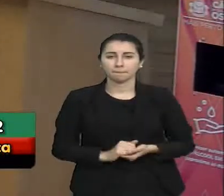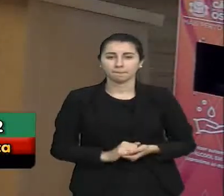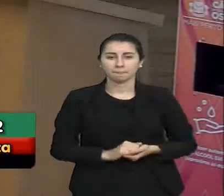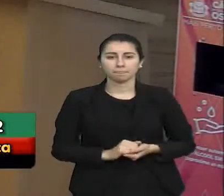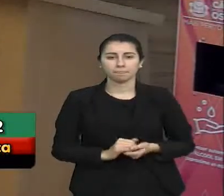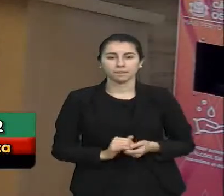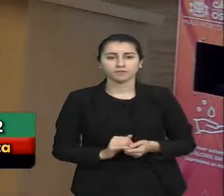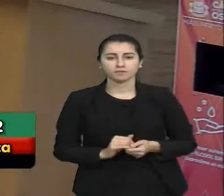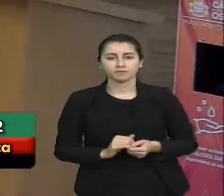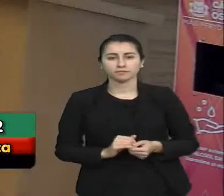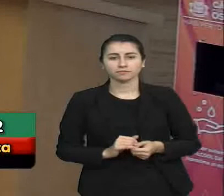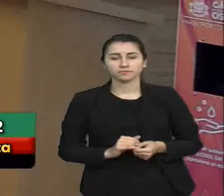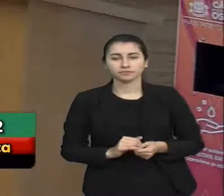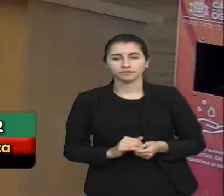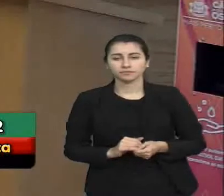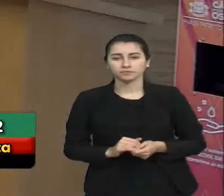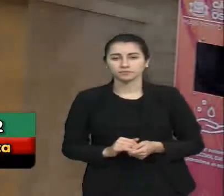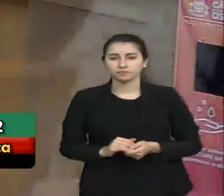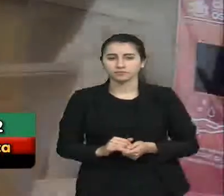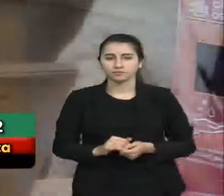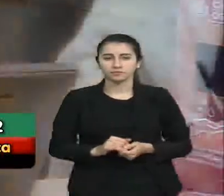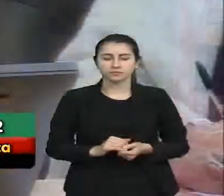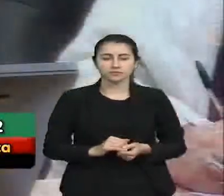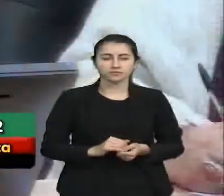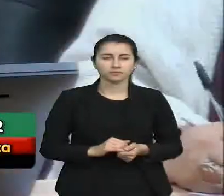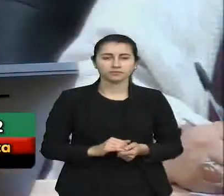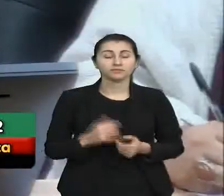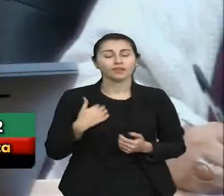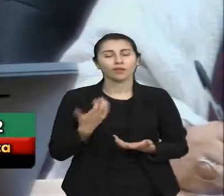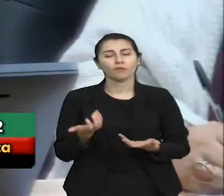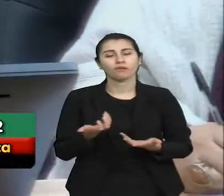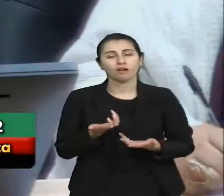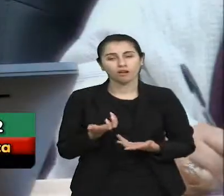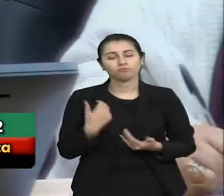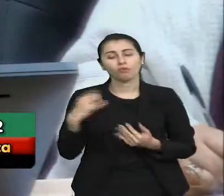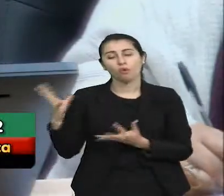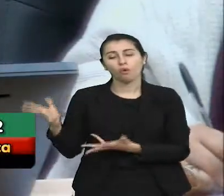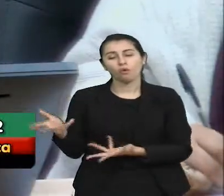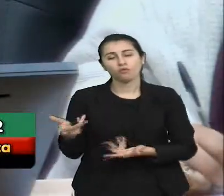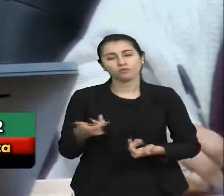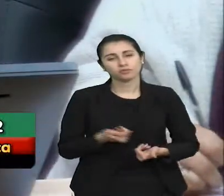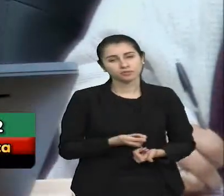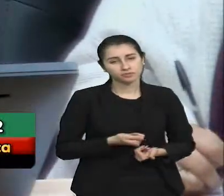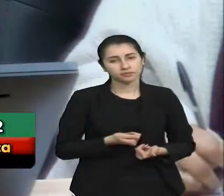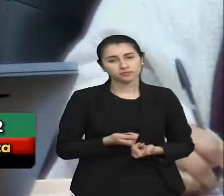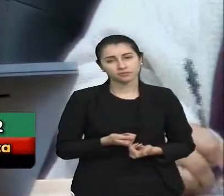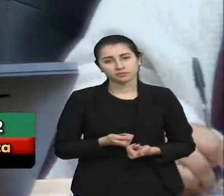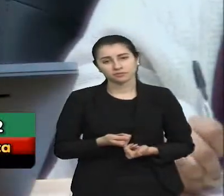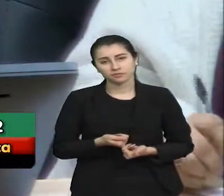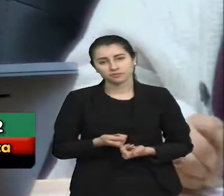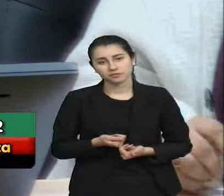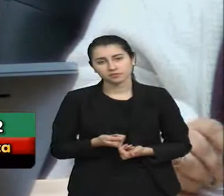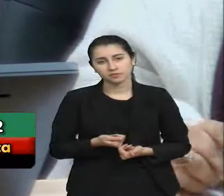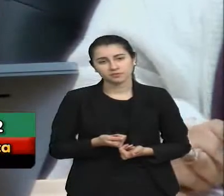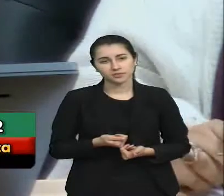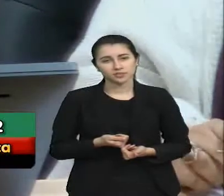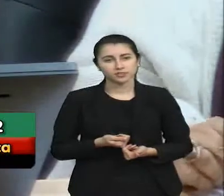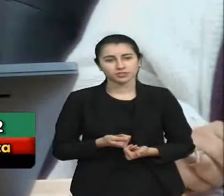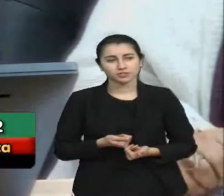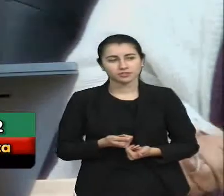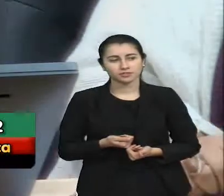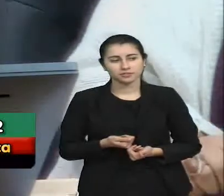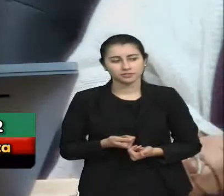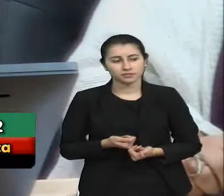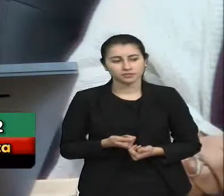Muito obrigado, Padre Beto. Eu gostaria de convidar agora o Babalorixá Zazi, não vou mais te chamar